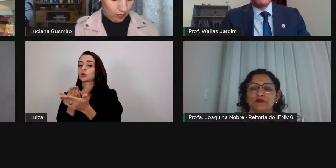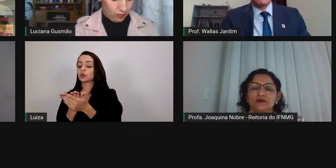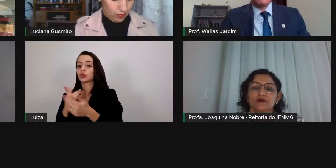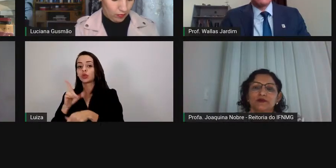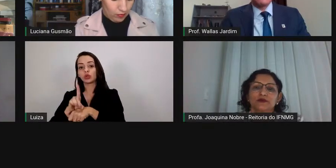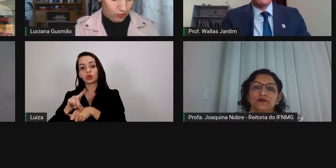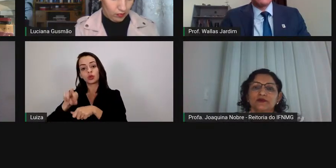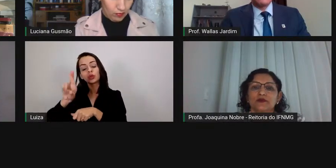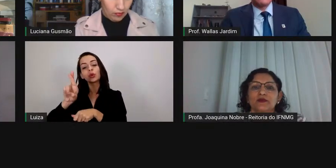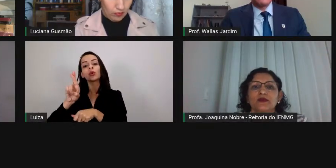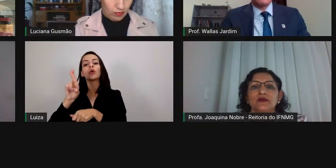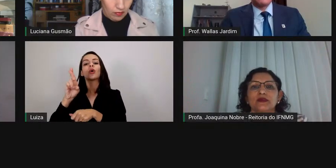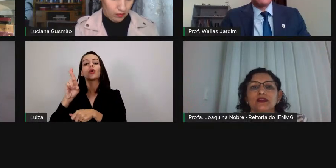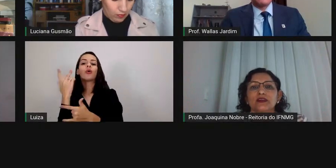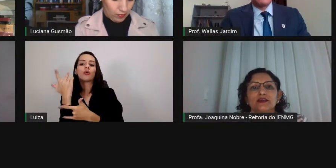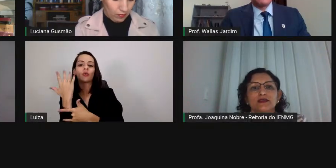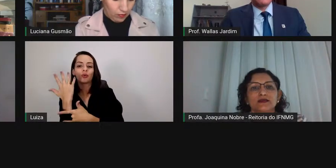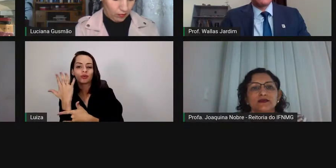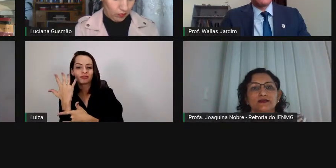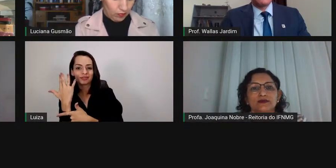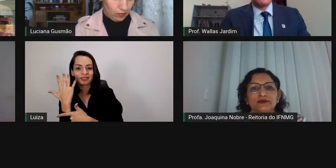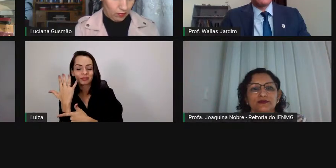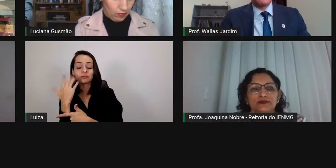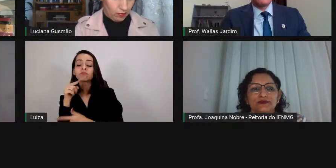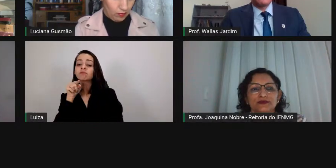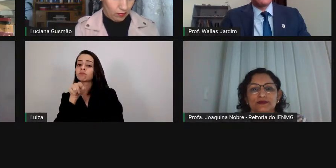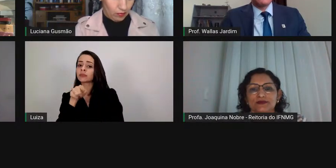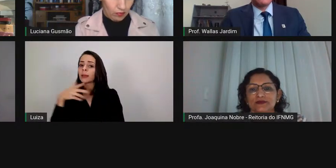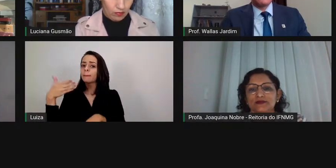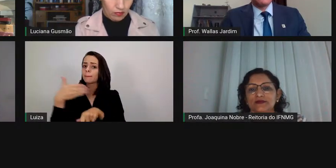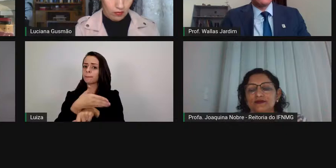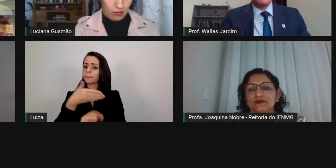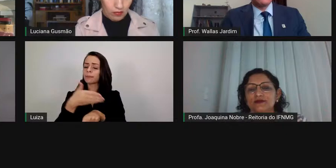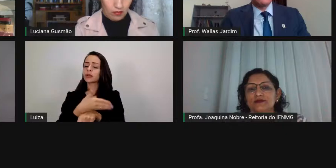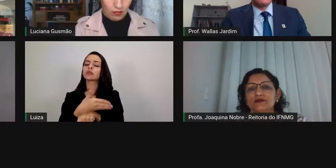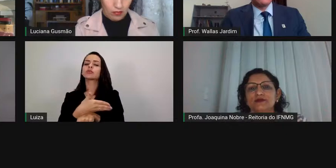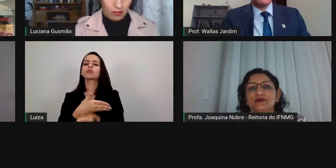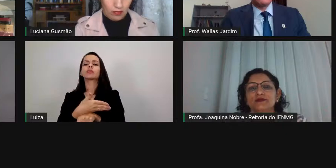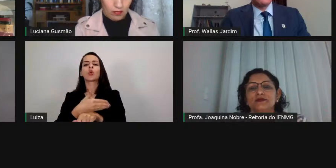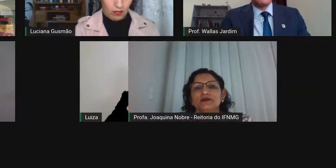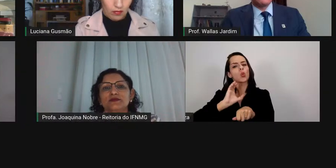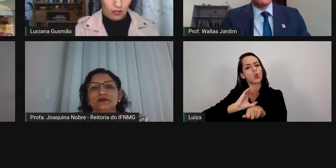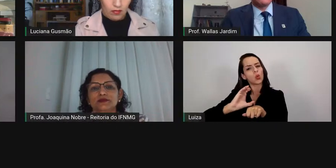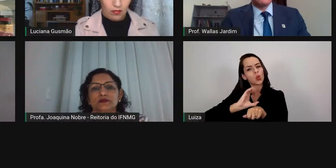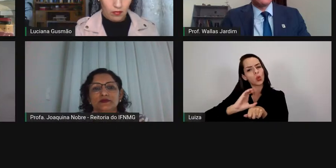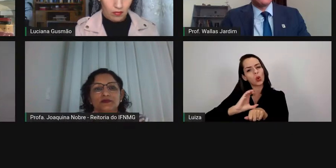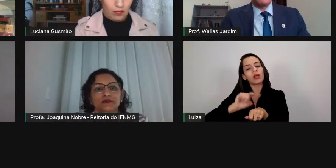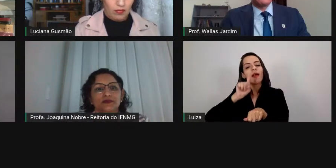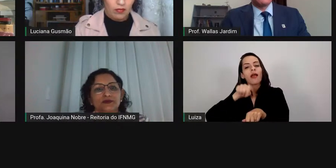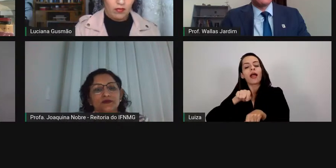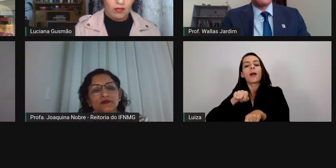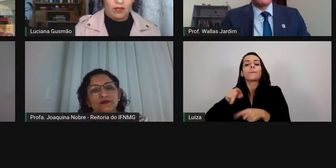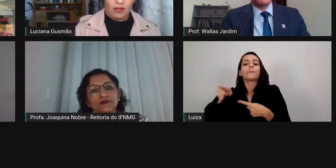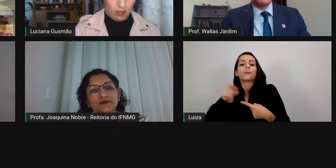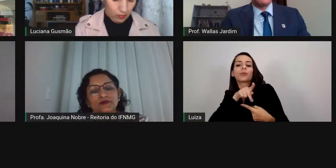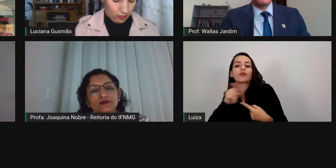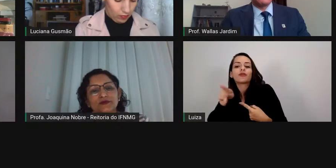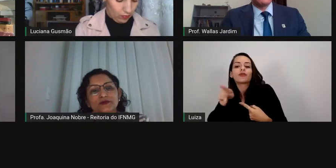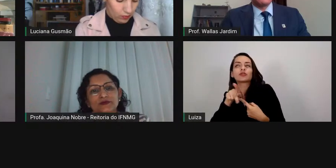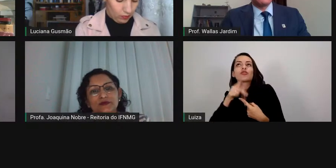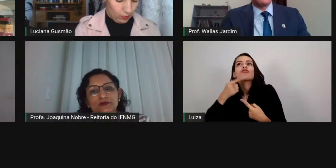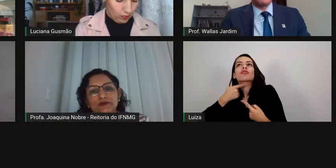Federal de Minas Gerais, participou dos programas Teachers for the Future, Professores para o Futuro, no ano de